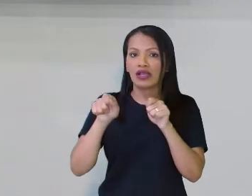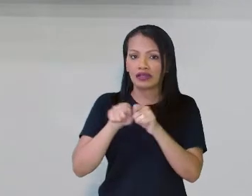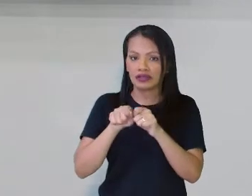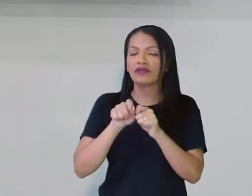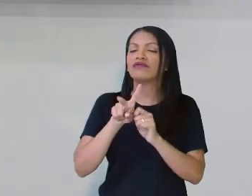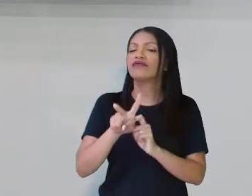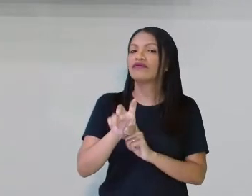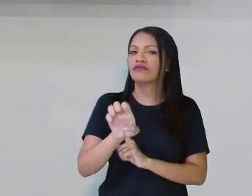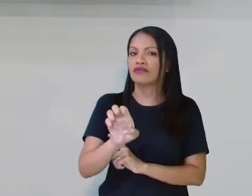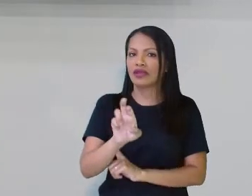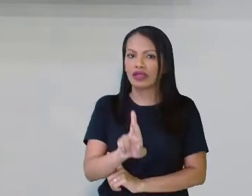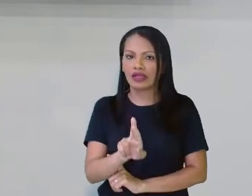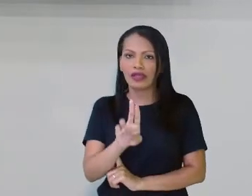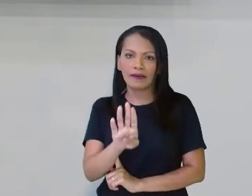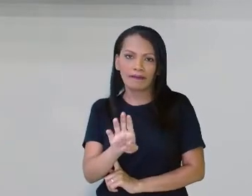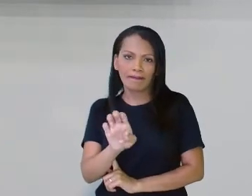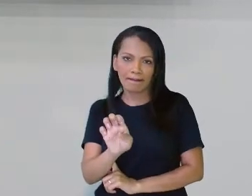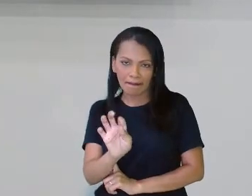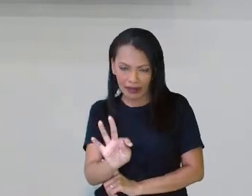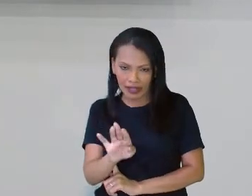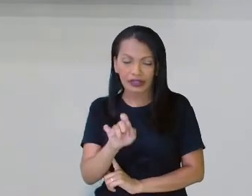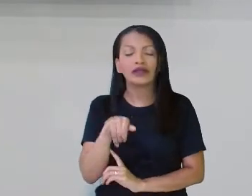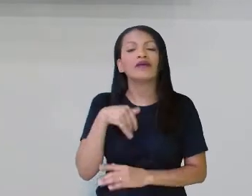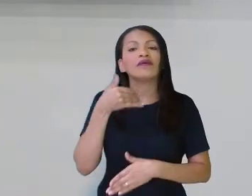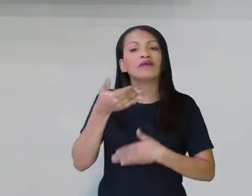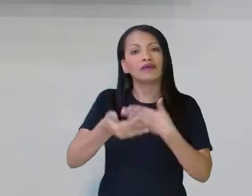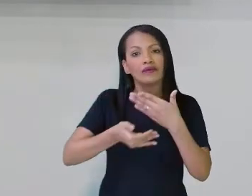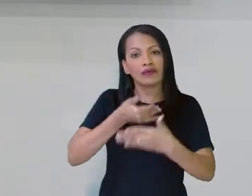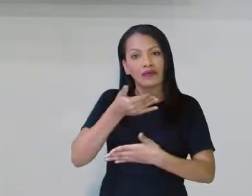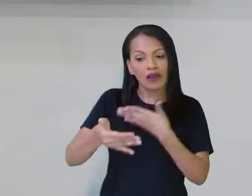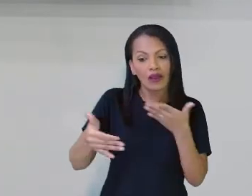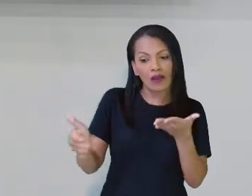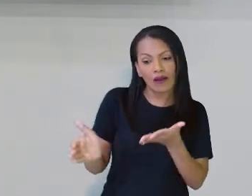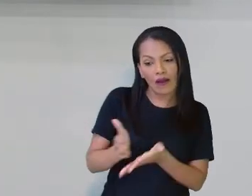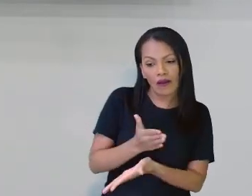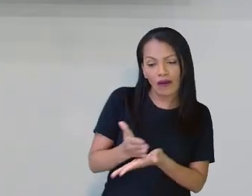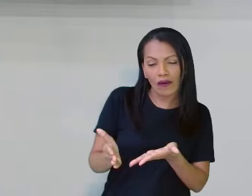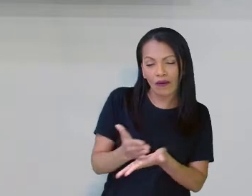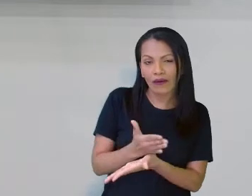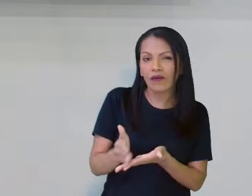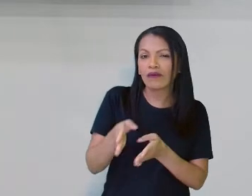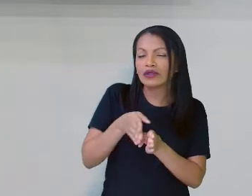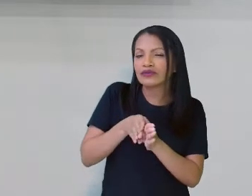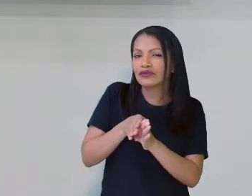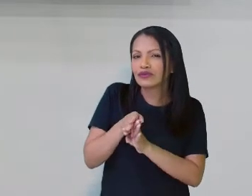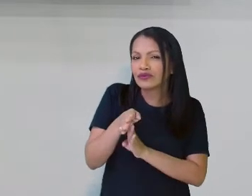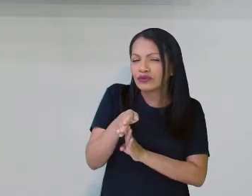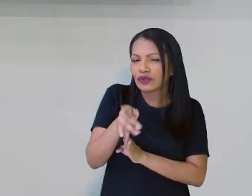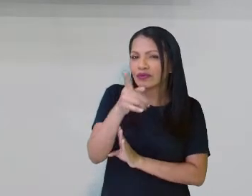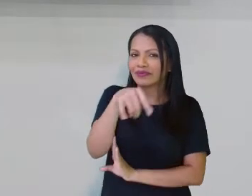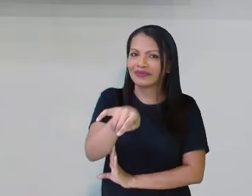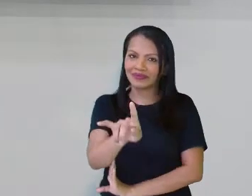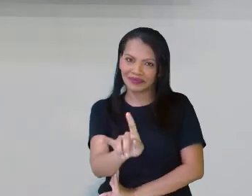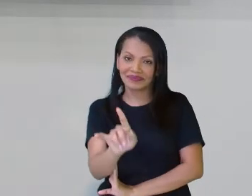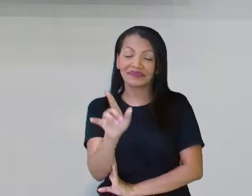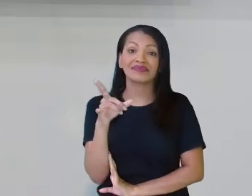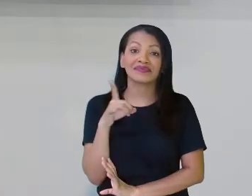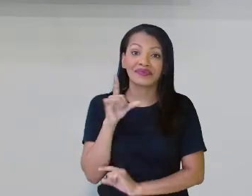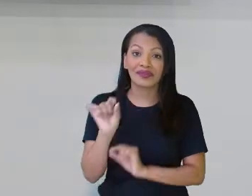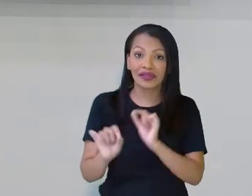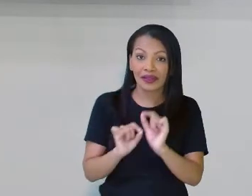verbete. Depois a gente vai seguir a sequência fazendo alguns parágrafos. Eu trouxe algumas sugestões, né? Porque a gente